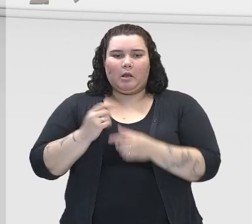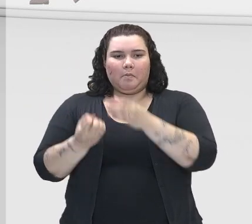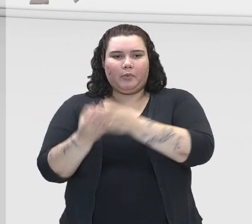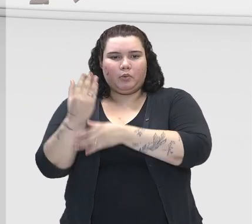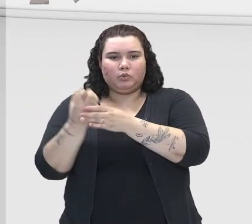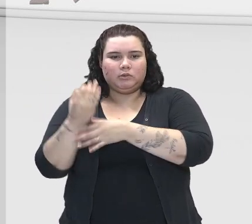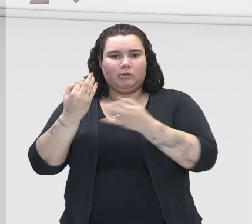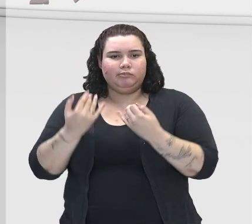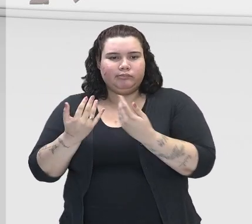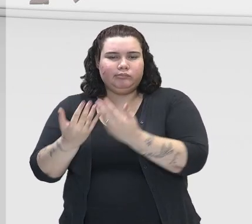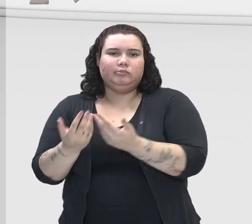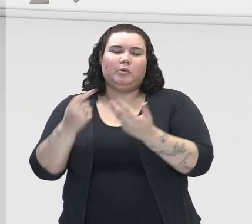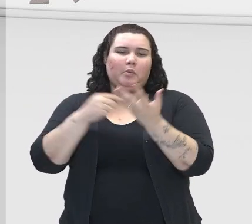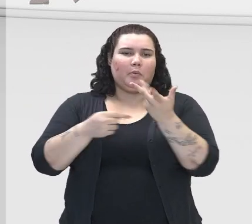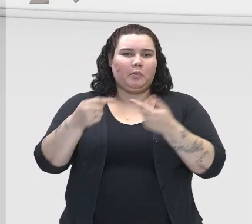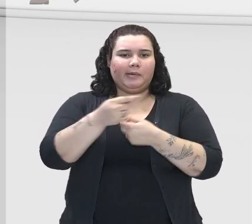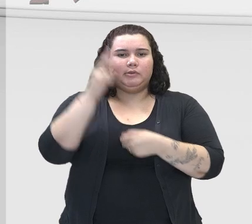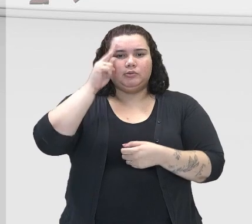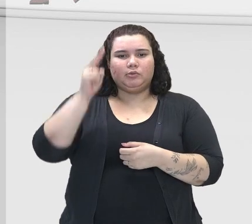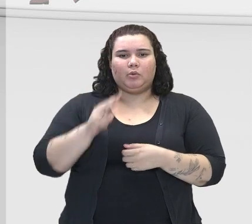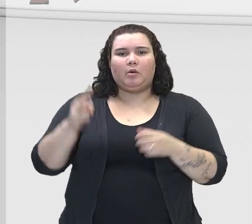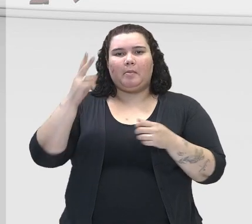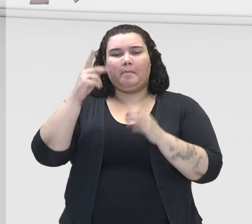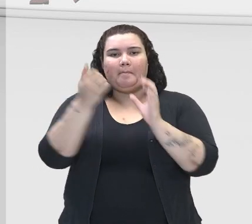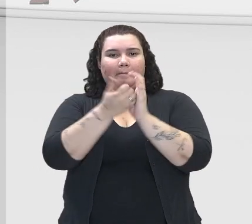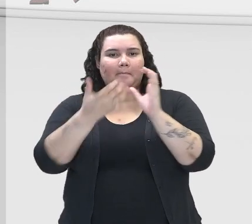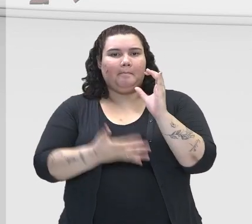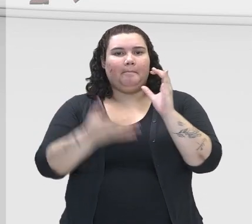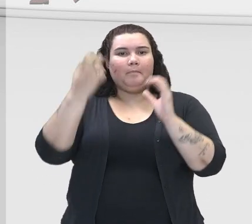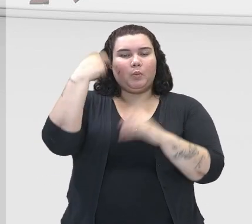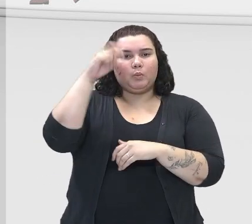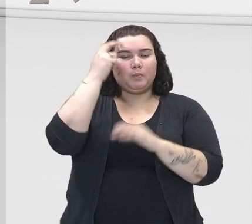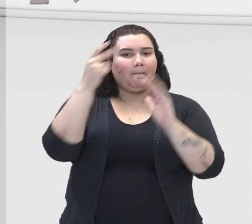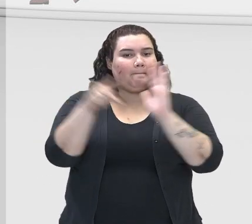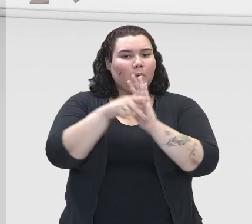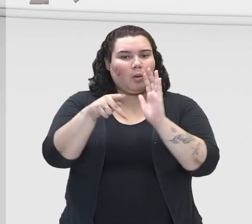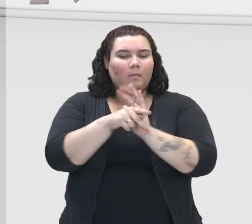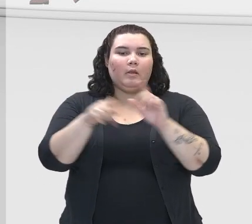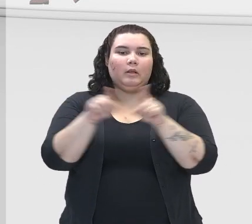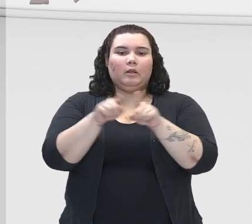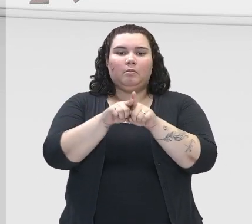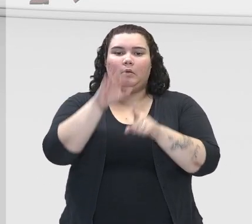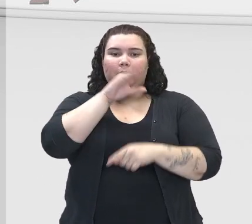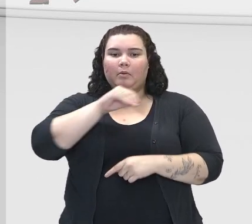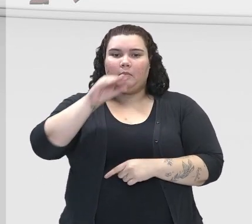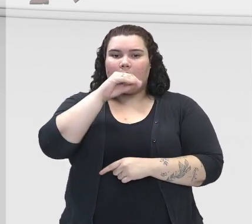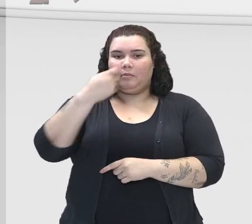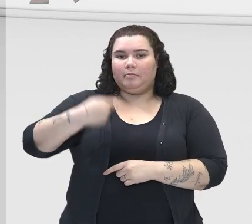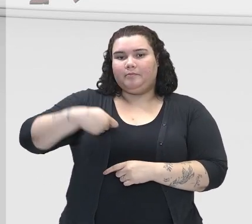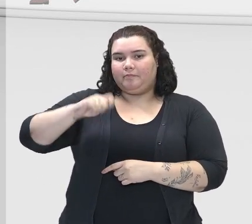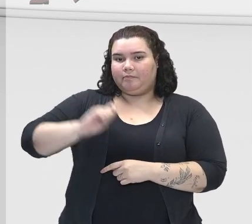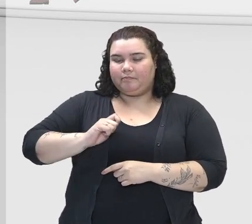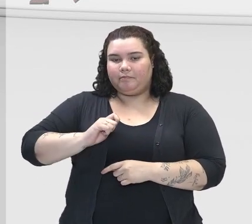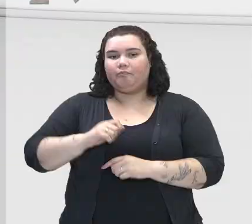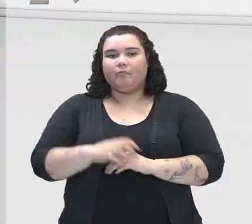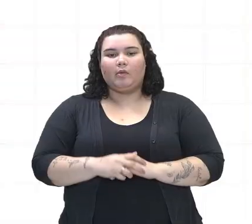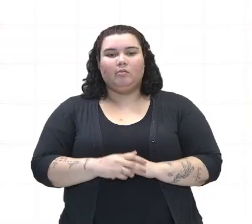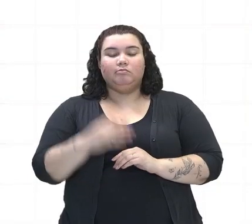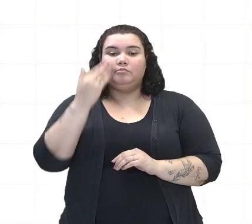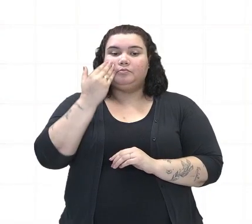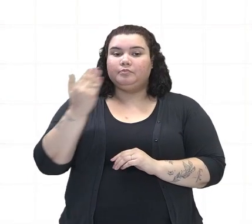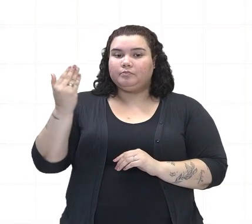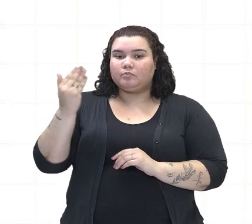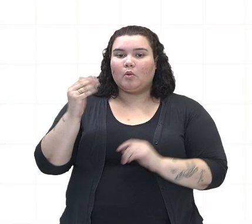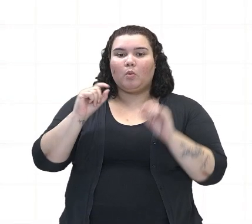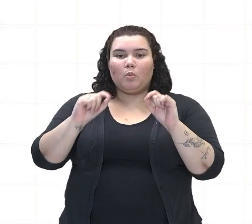toda uma história, tem todas as características culturais, também fala espanhol, né? Cuba, pessoal, como a gente vai ver nessa tela agora